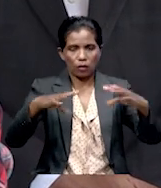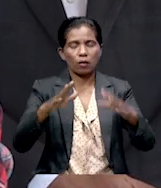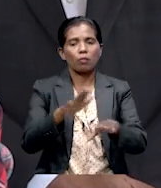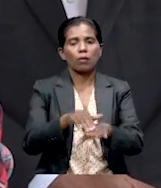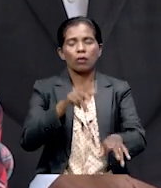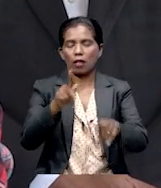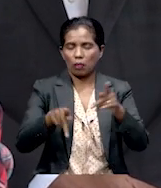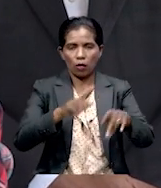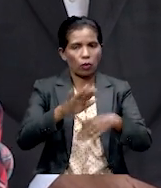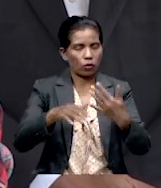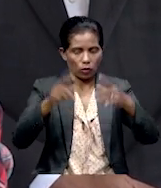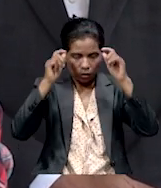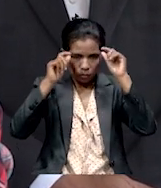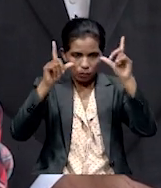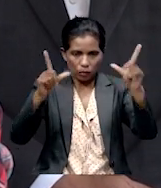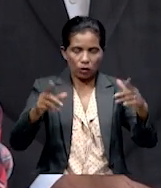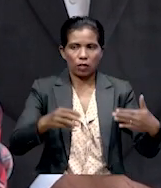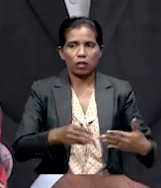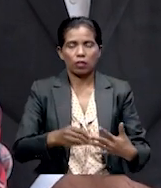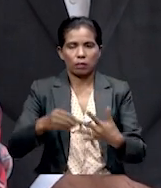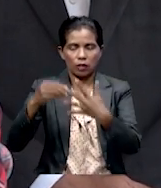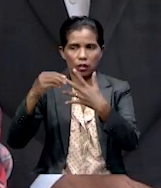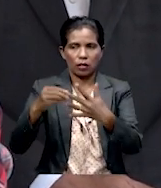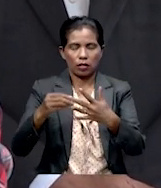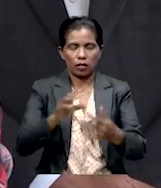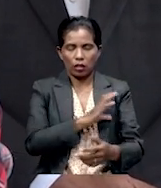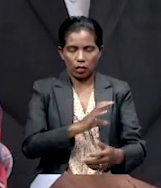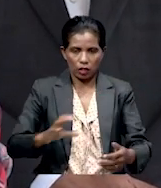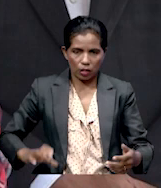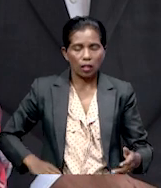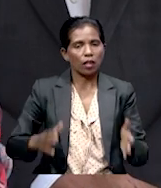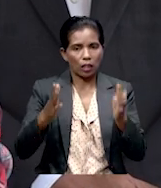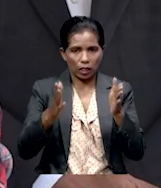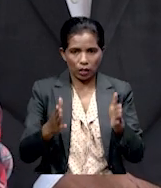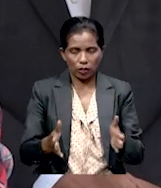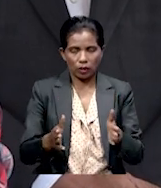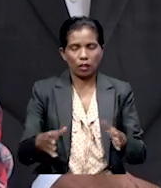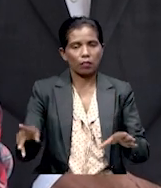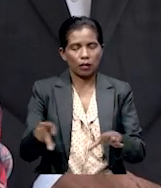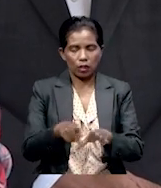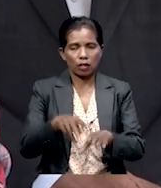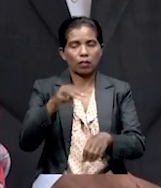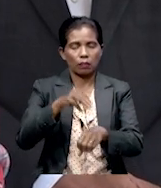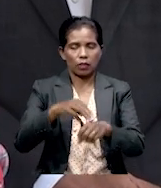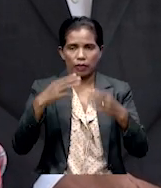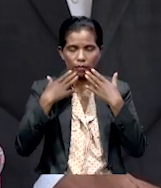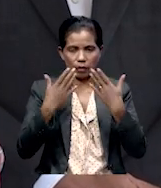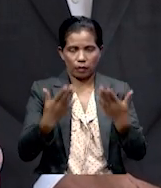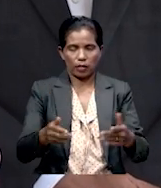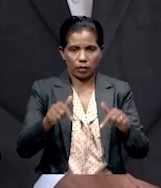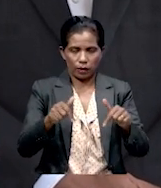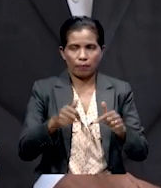povo Timoroan Tomak, liliu povo sarani katolika, atu bele partisipa iha misa agradecimento nien